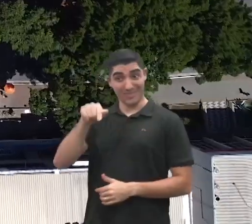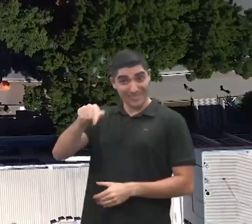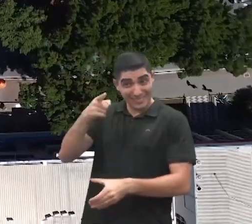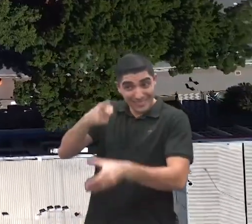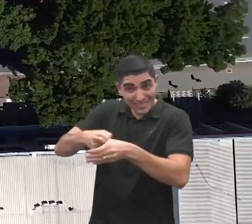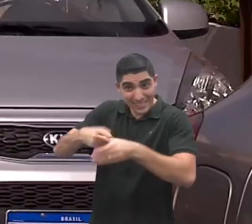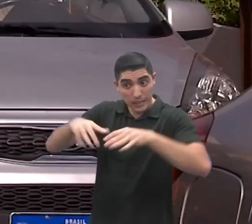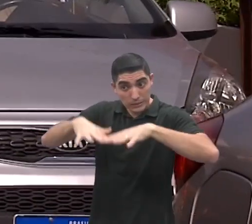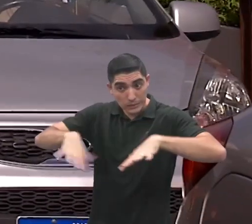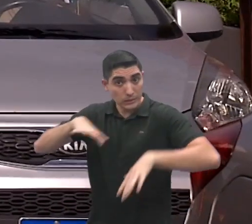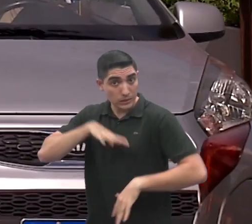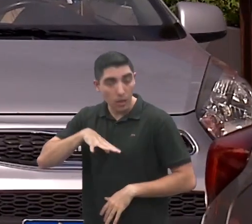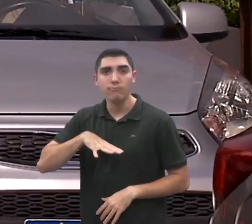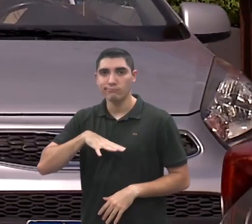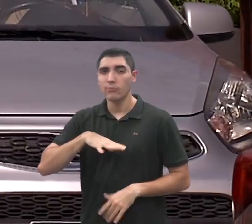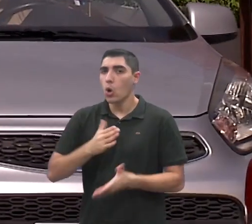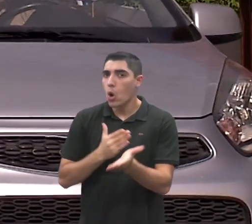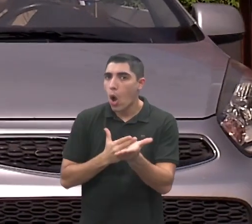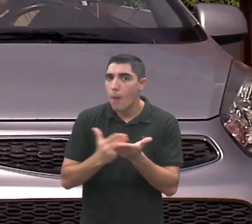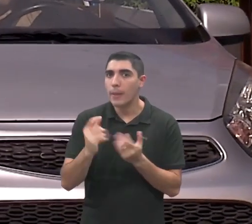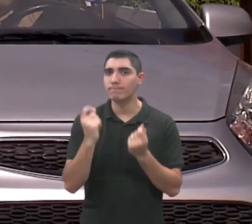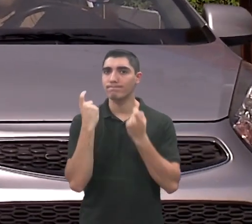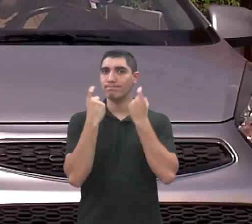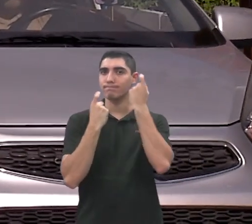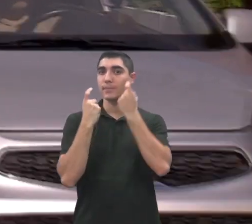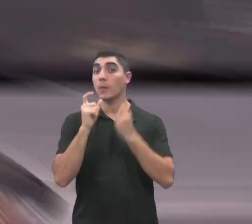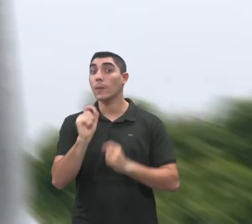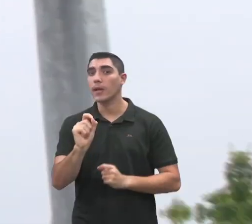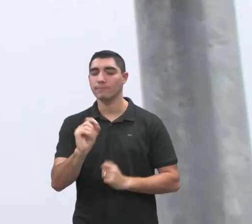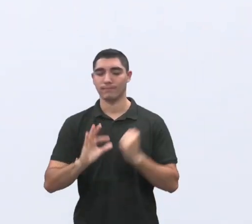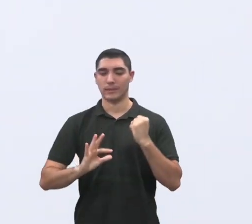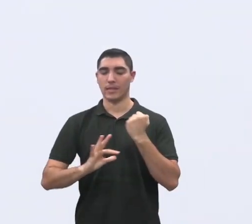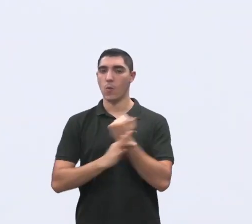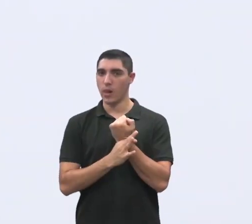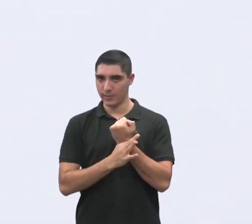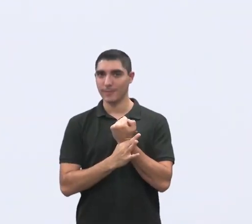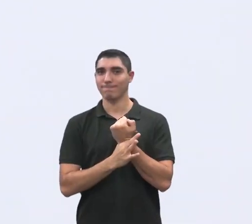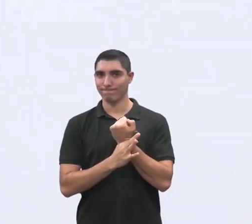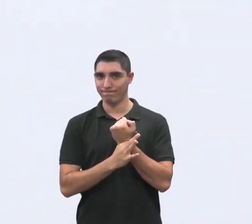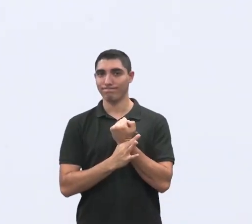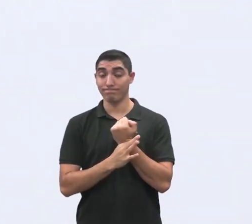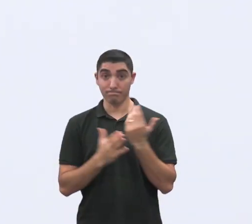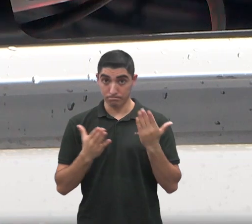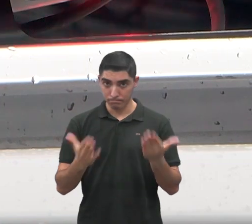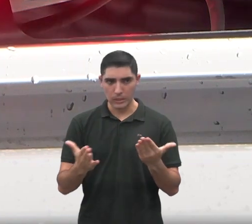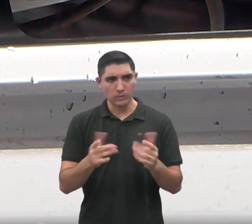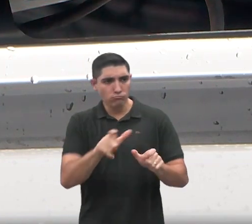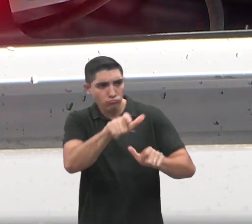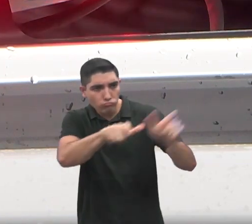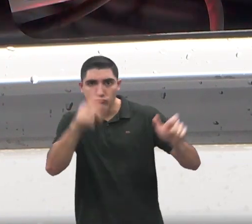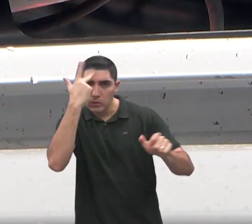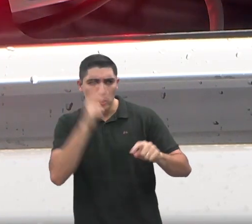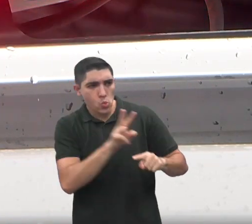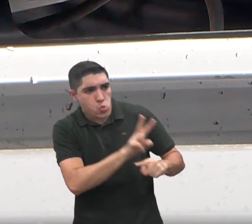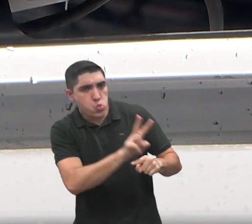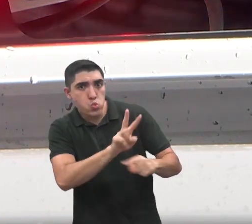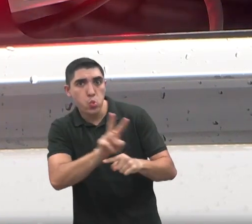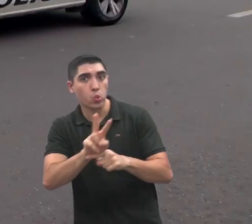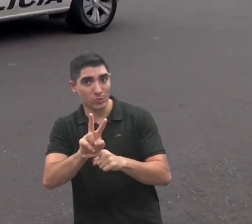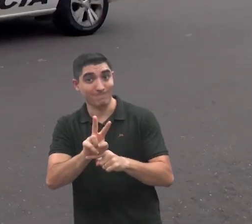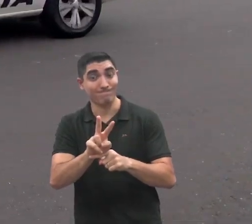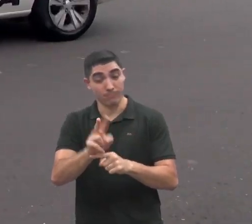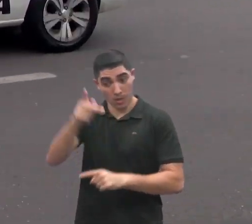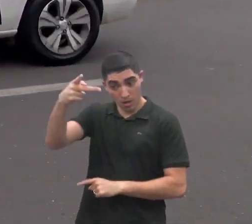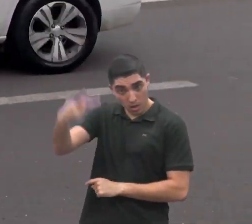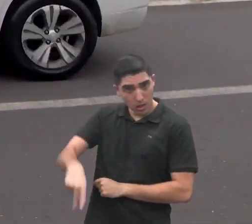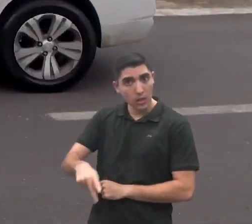vida urbana, surge também uma preocupação constante: a segurança. Garantir a proteção dos moradores